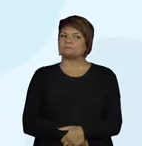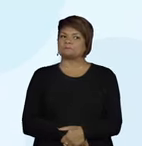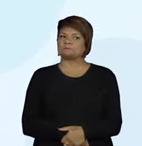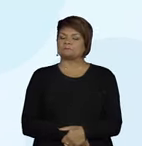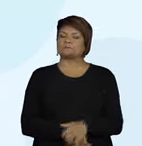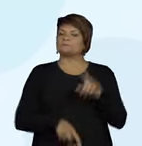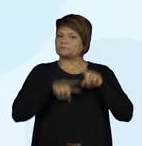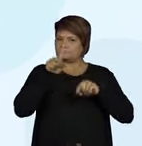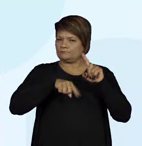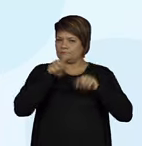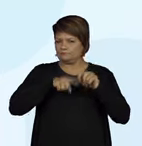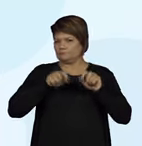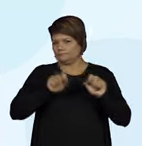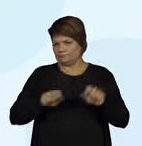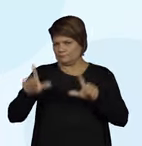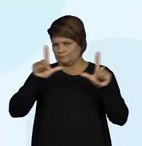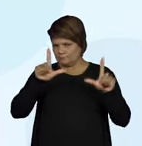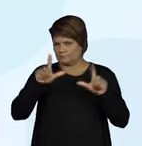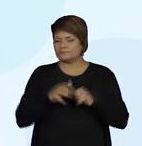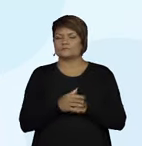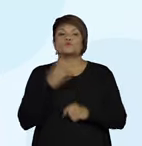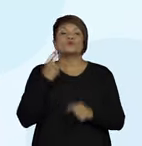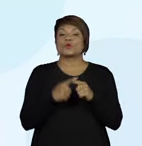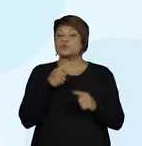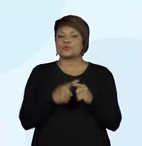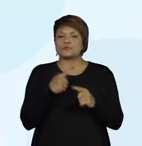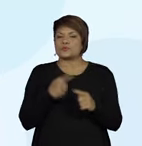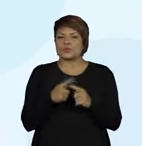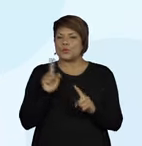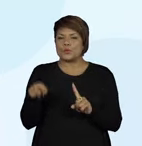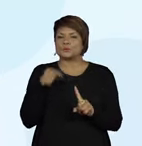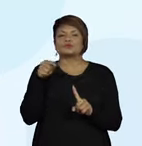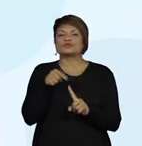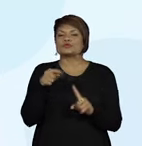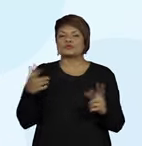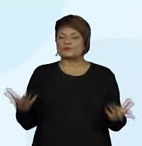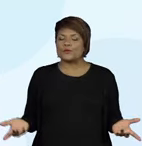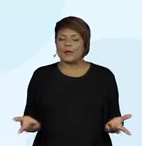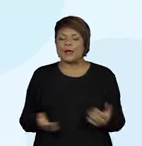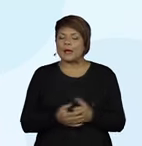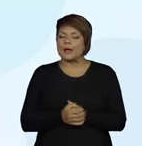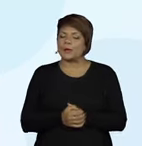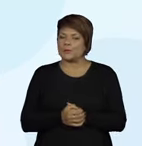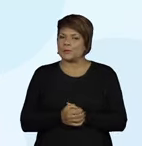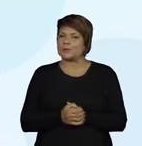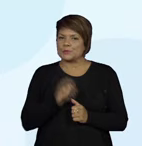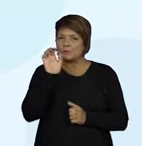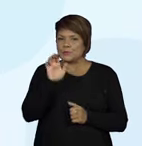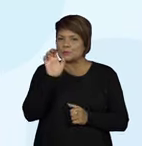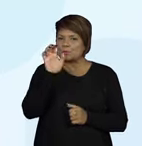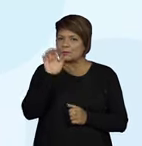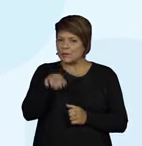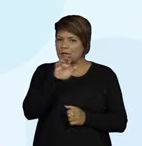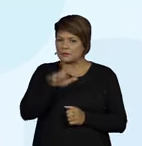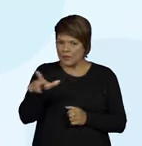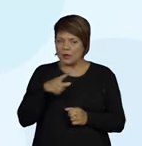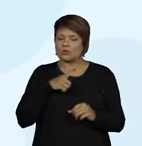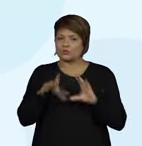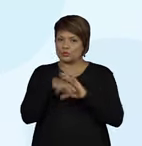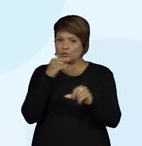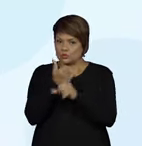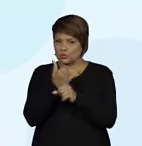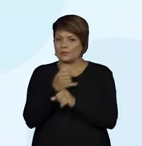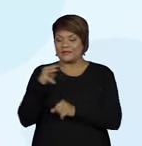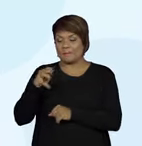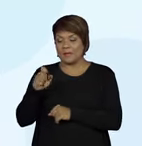por que foi criado o canal, qual o objetivo do canal no YouTube da Mari